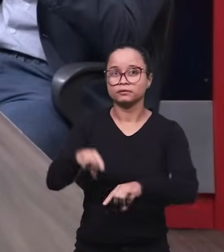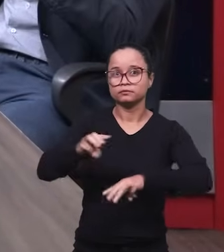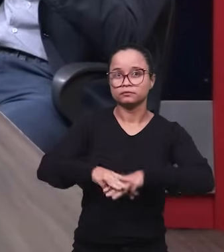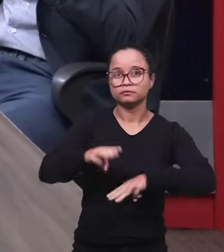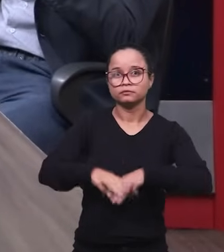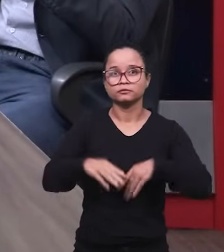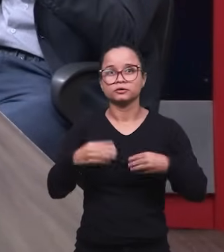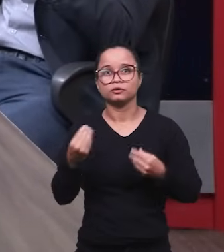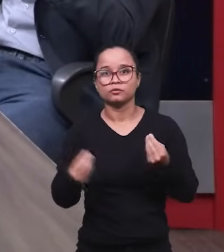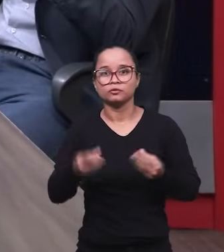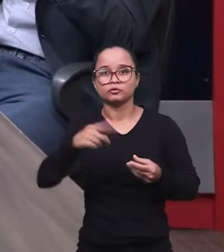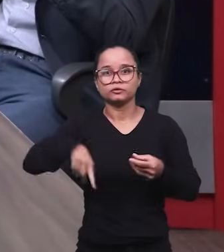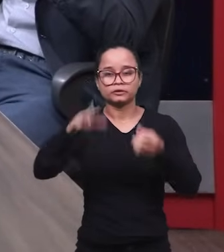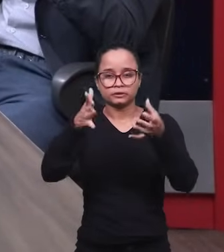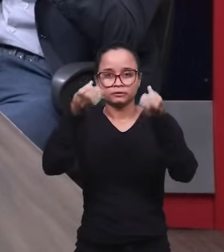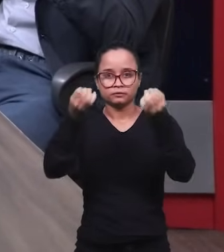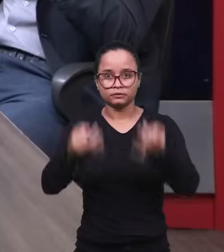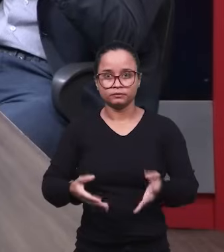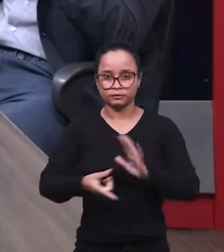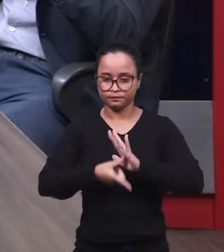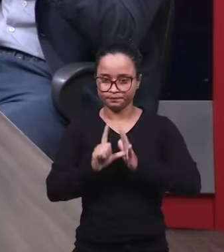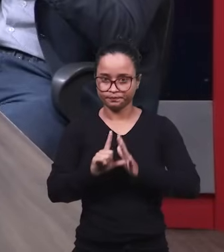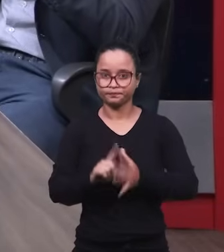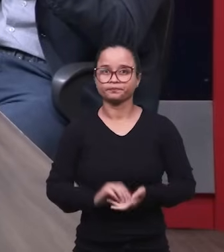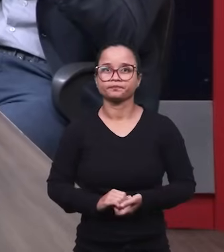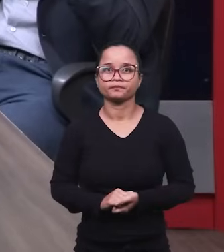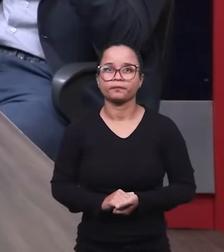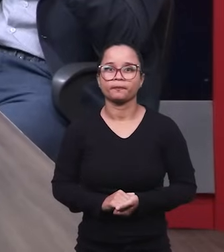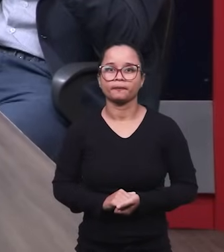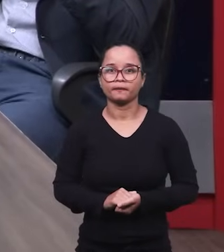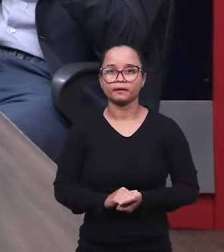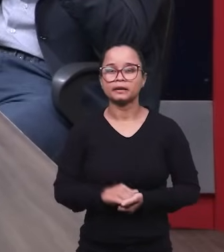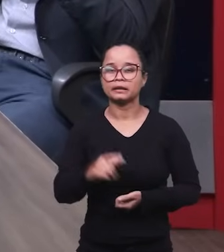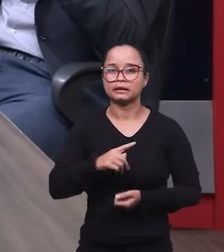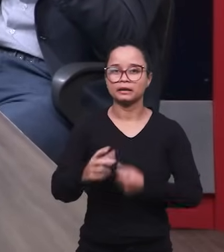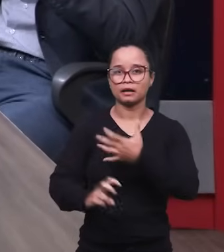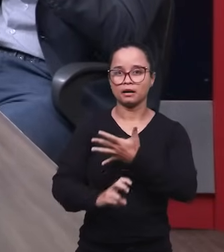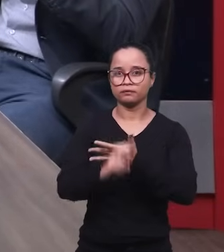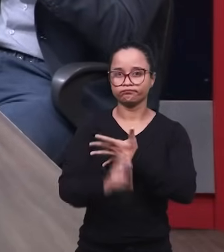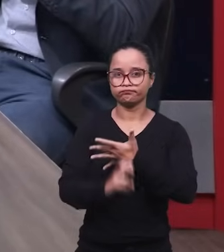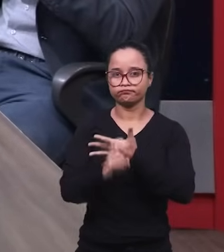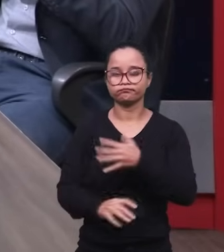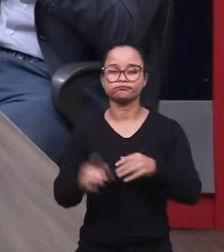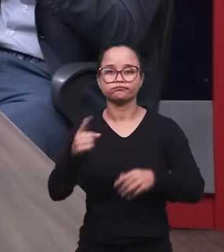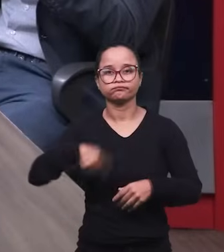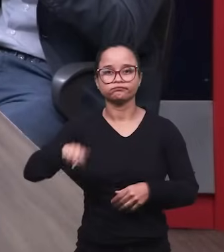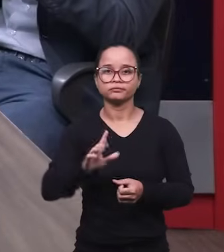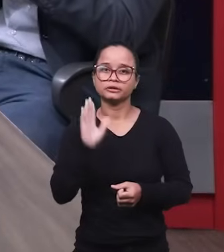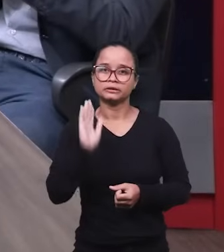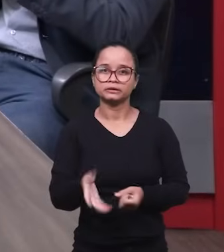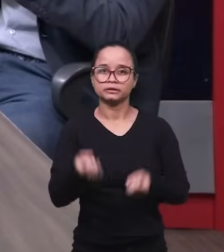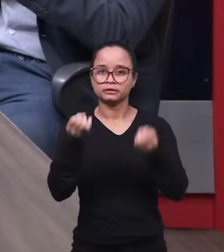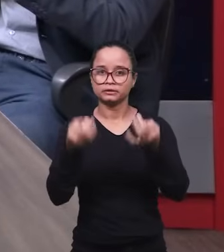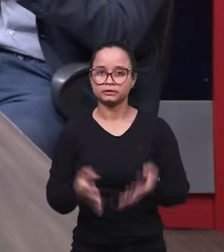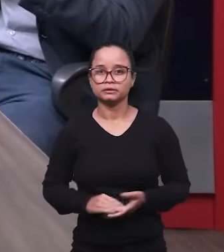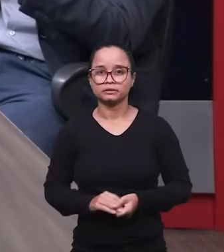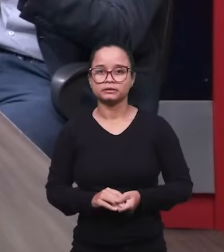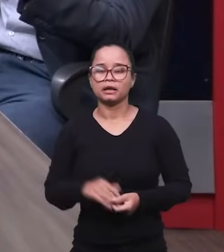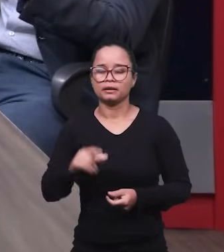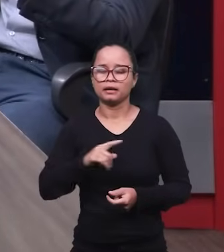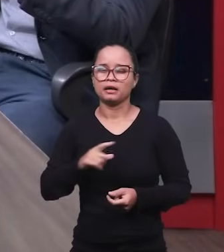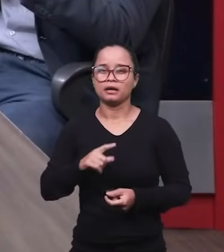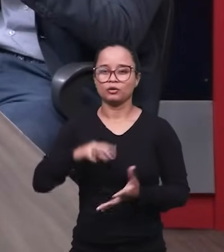nós comentamos aqui anteriormente, lá no episódio da quinta medida nós falamos um pouco das